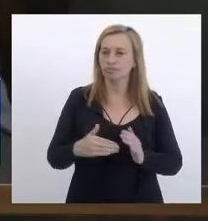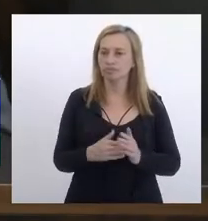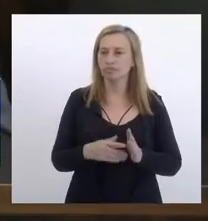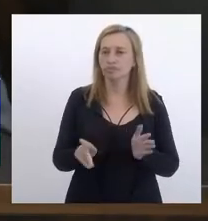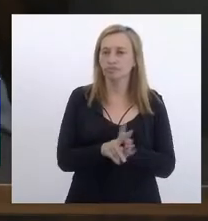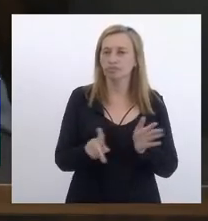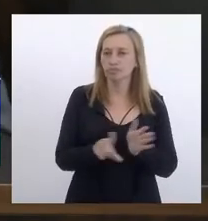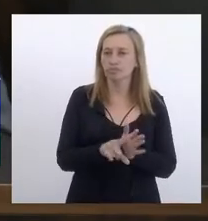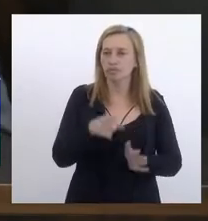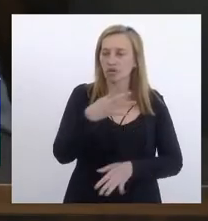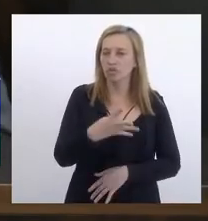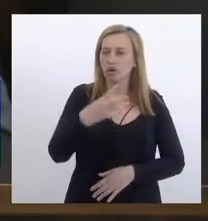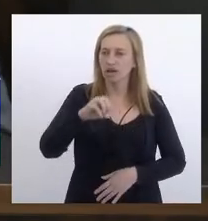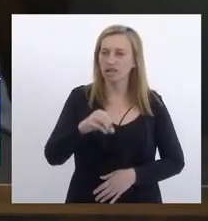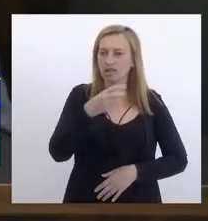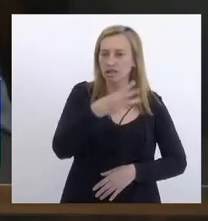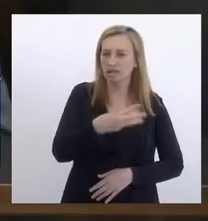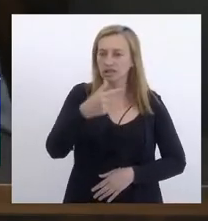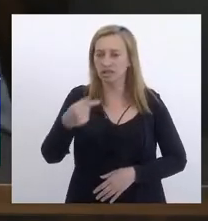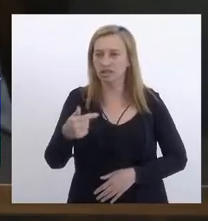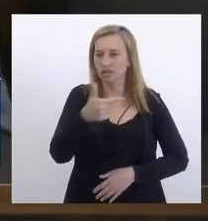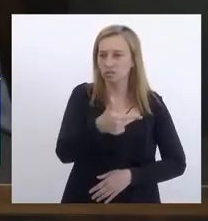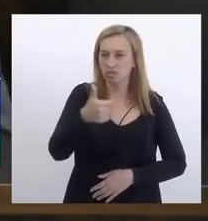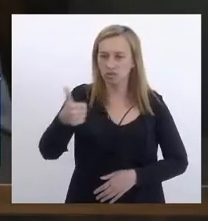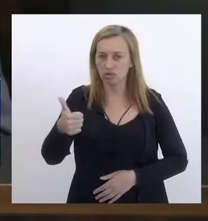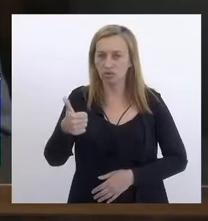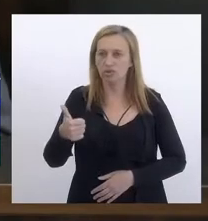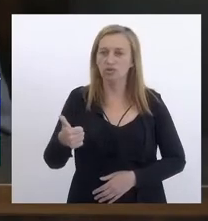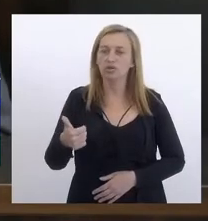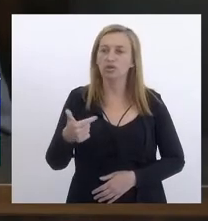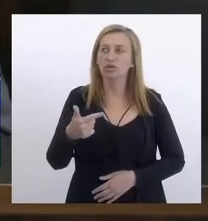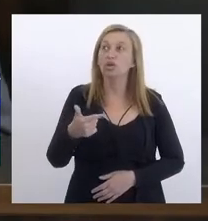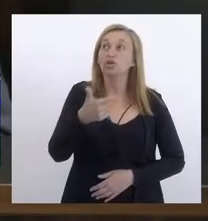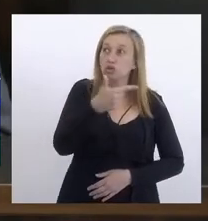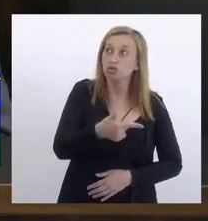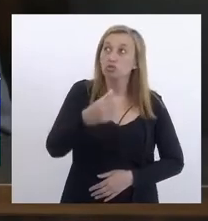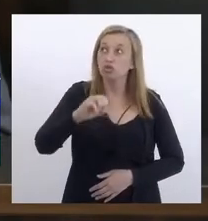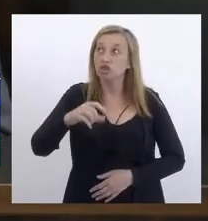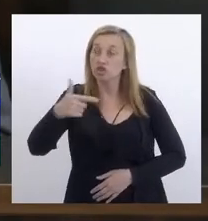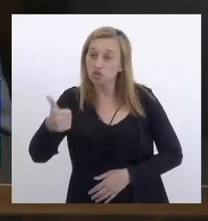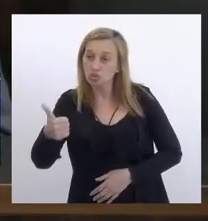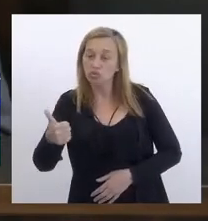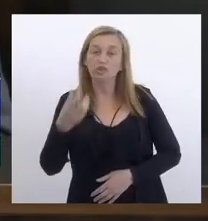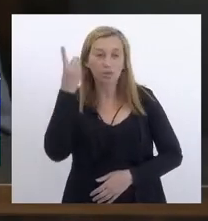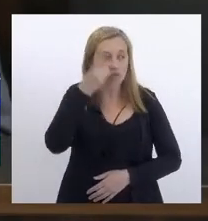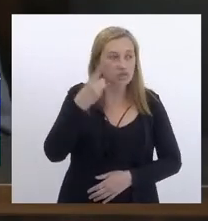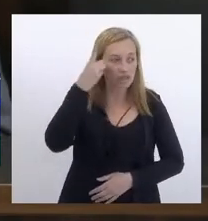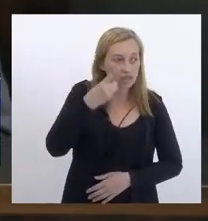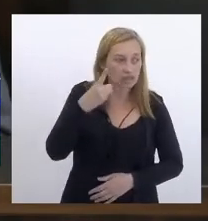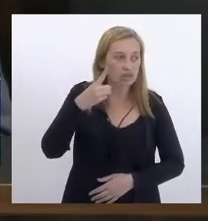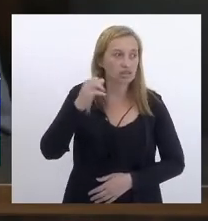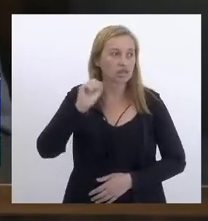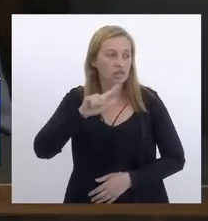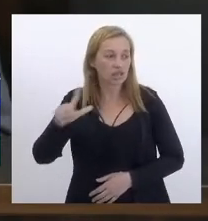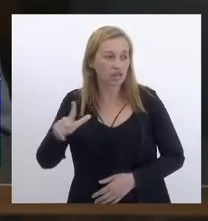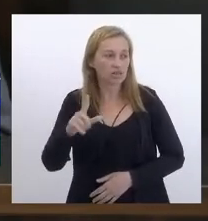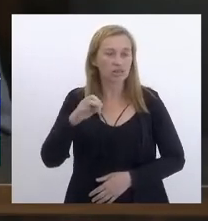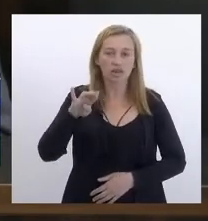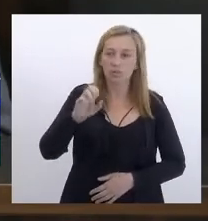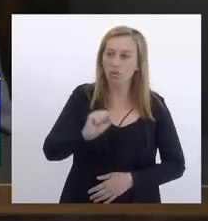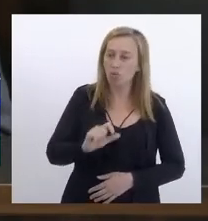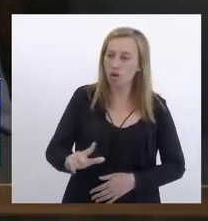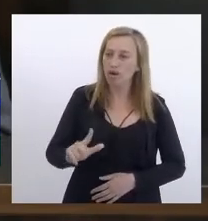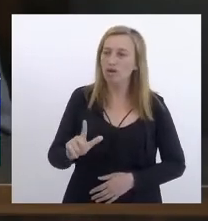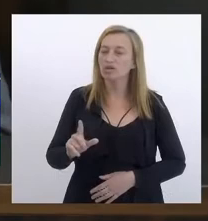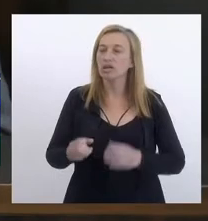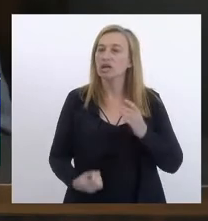ao projeto de lei 4037 de 2021, de autoria dos deputados Daniel Librelon, Samuel Malafaia, que dispõe